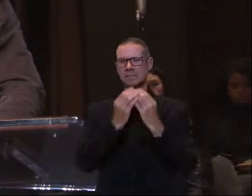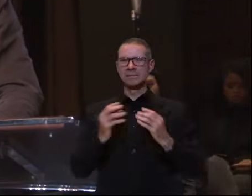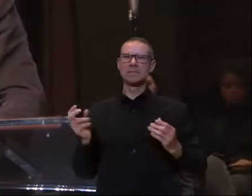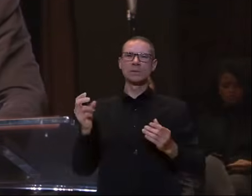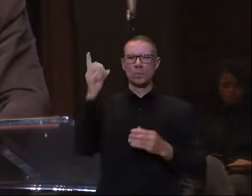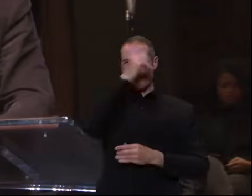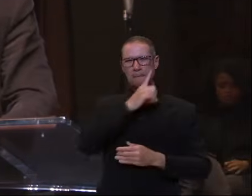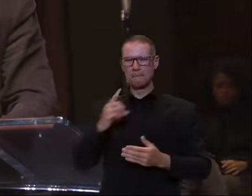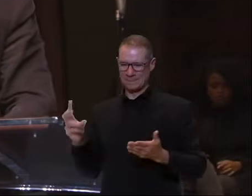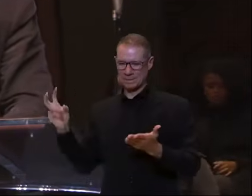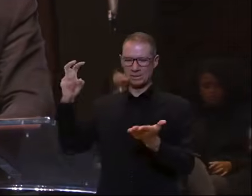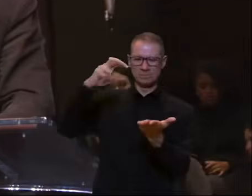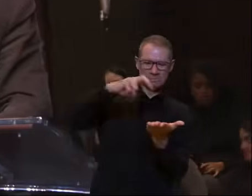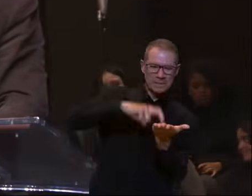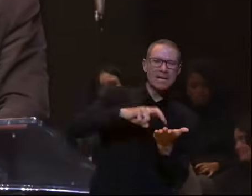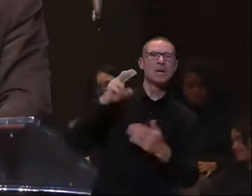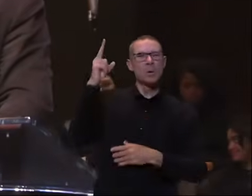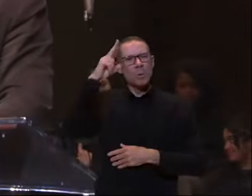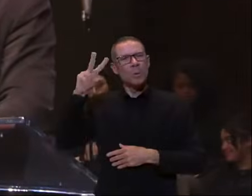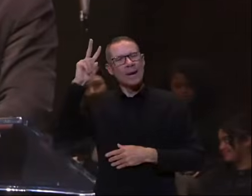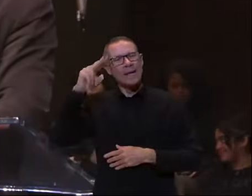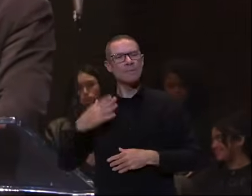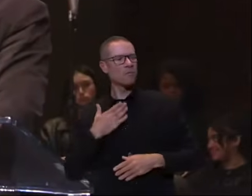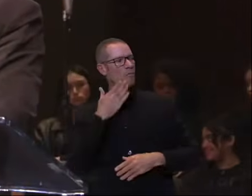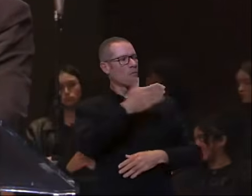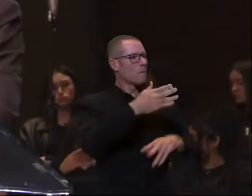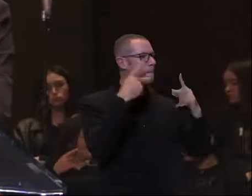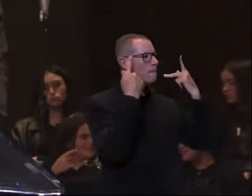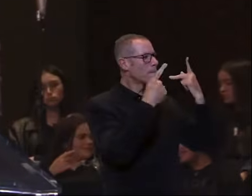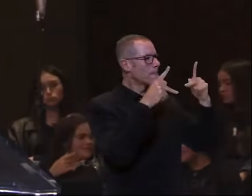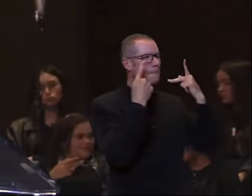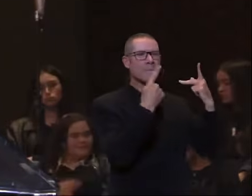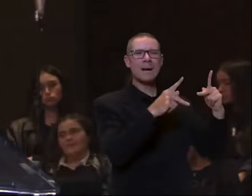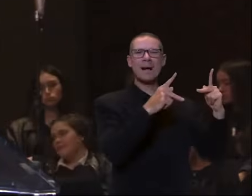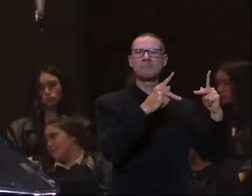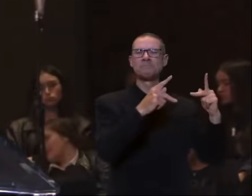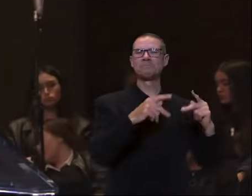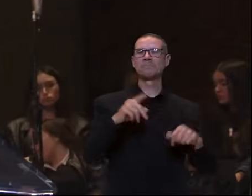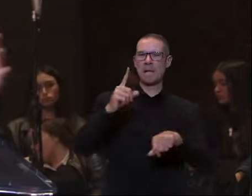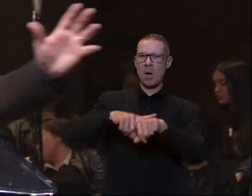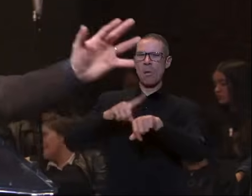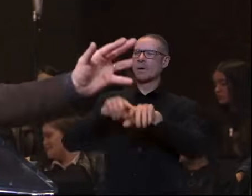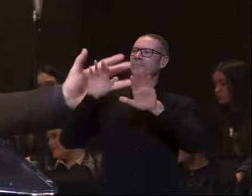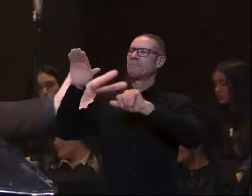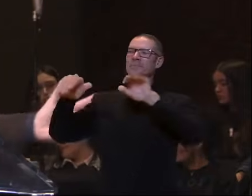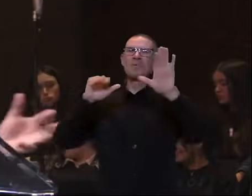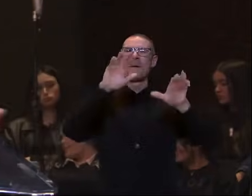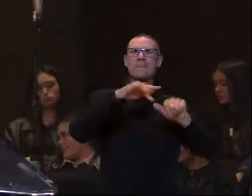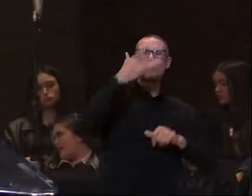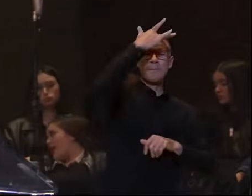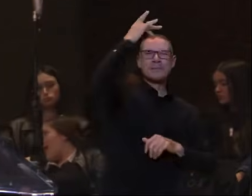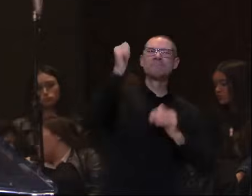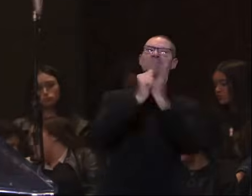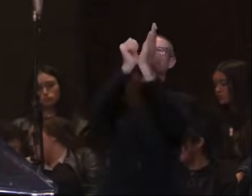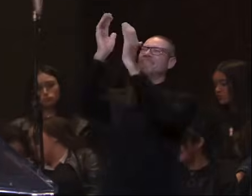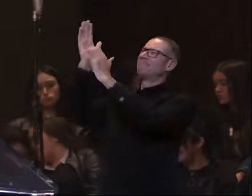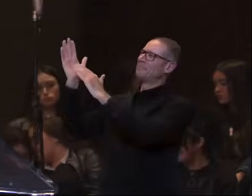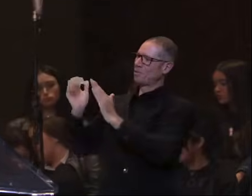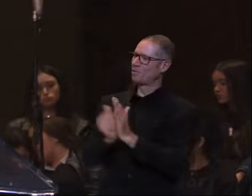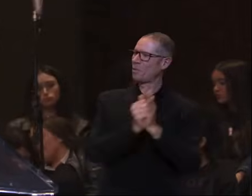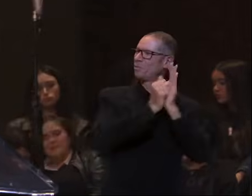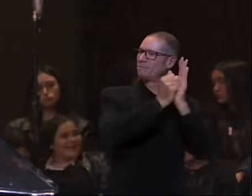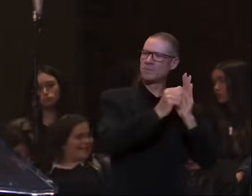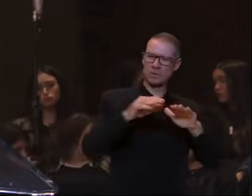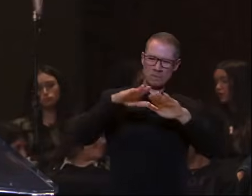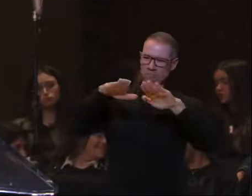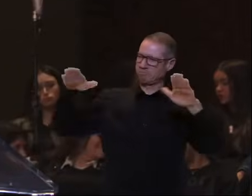manhã, e eu lembro que eu cheguei para pregar, e na hora do apelo veio o pessoal do louvor, e eu estava ali na